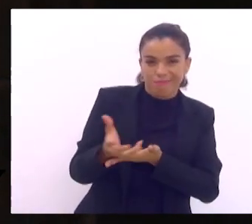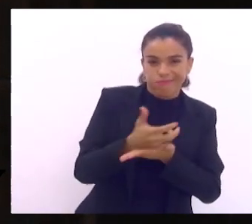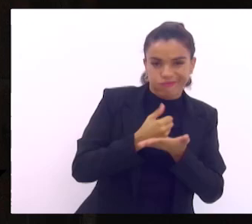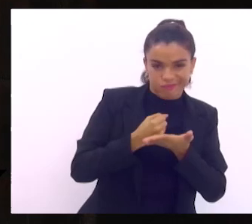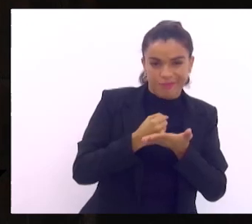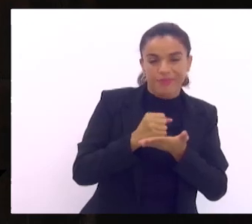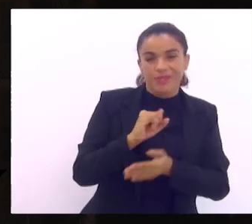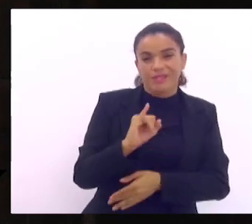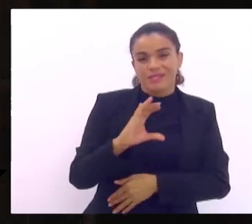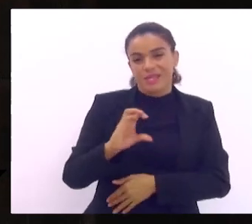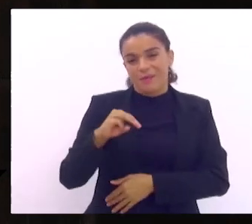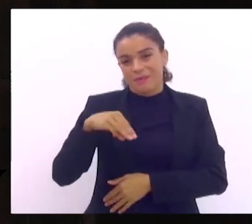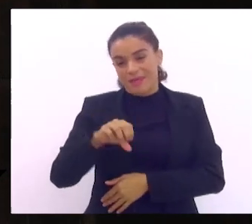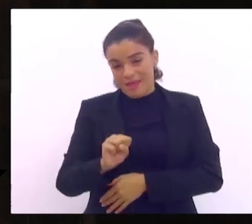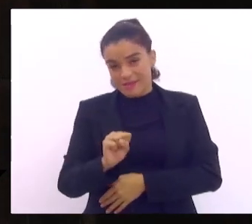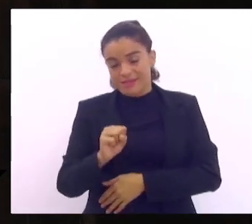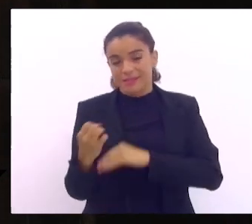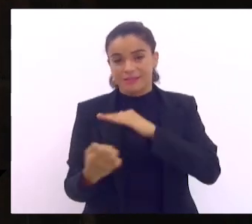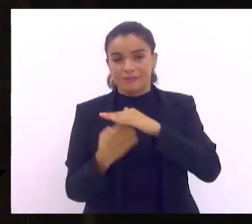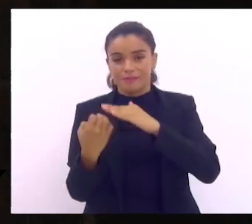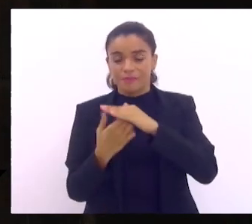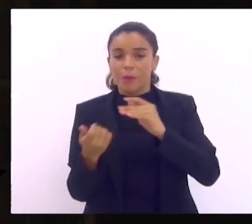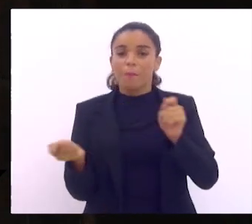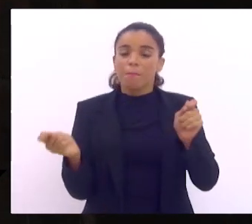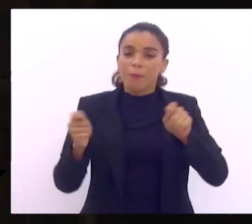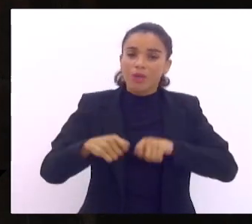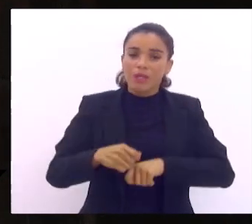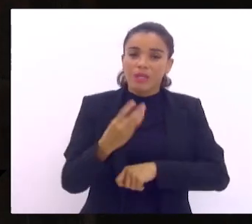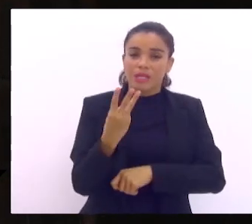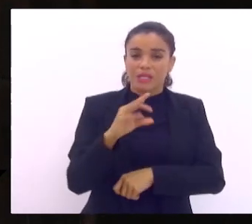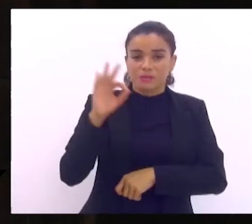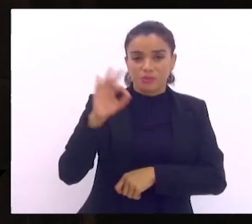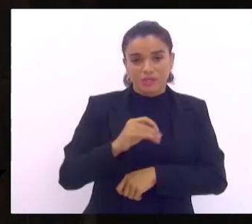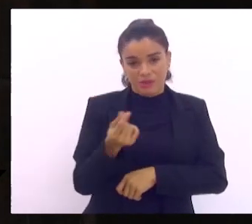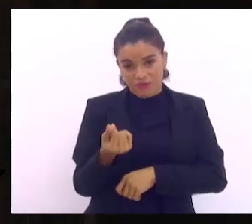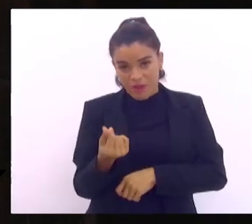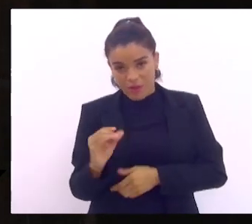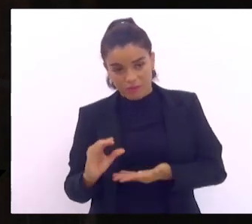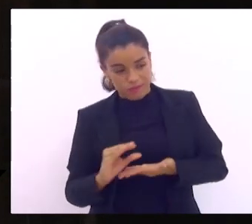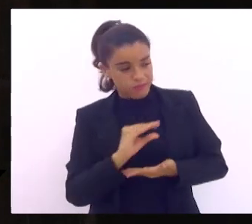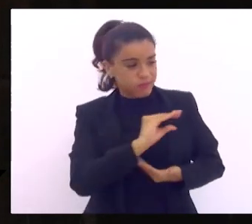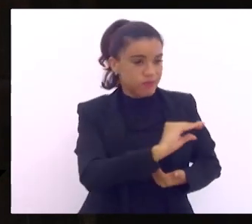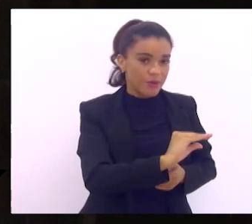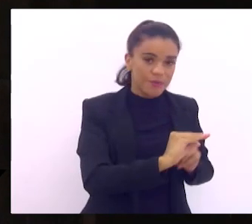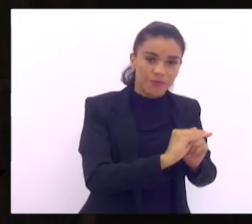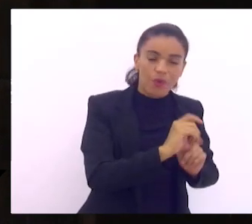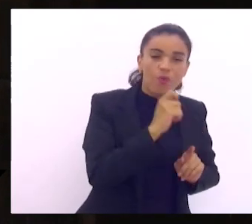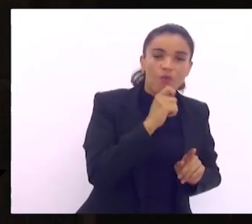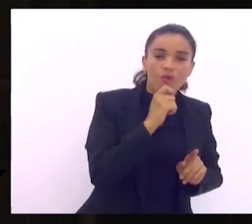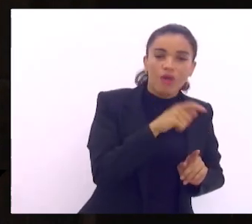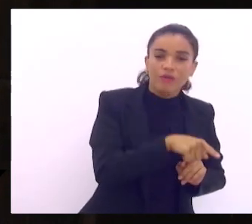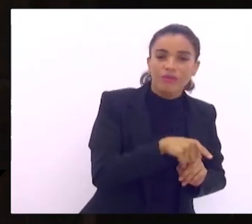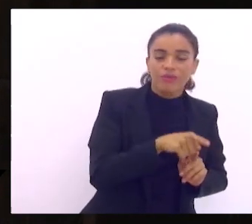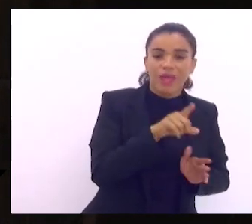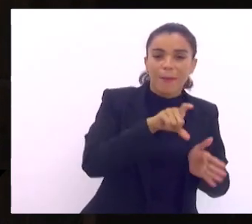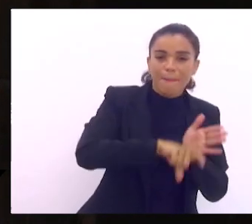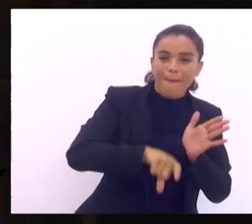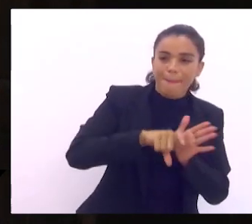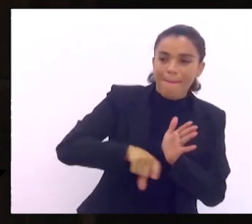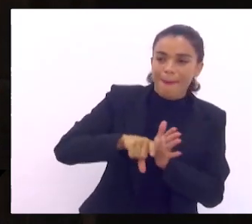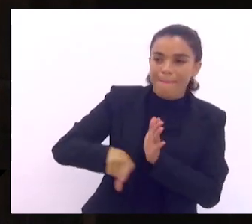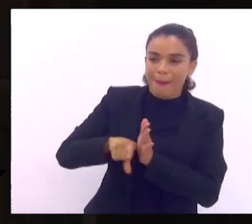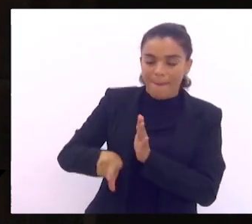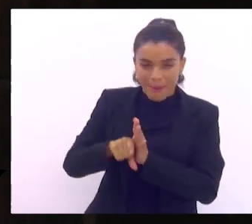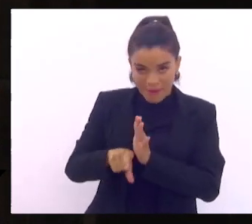do ICMS de empresas, podendo destinar até 3% do valor sem recolhimento em cada exercício